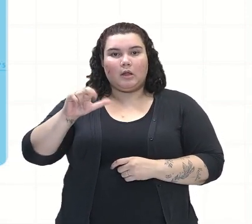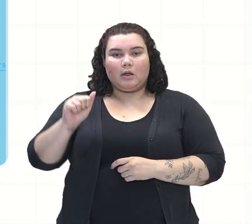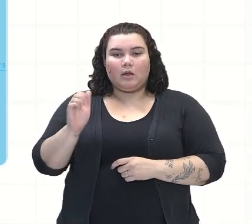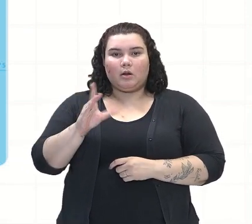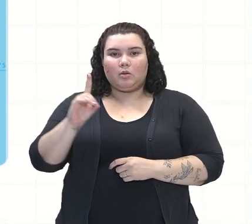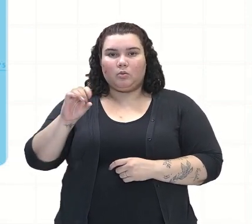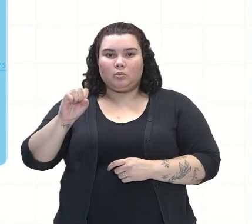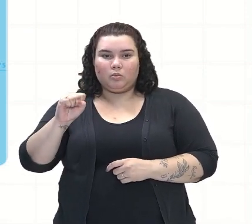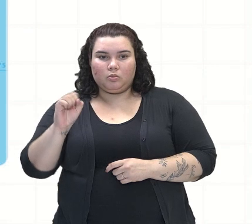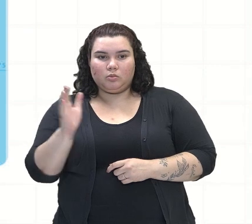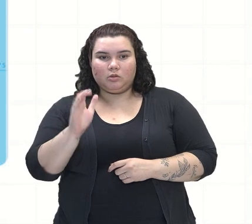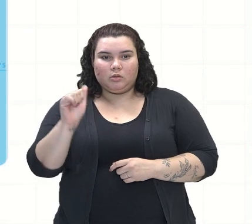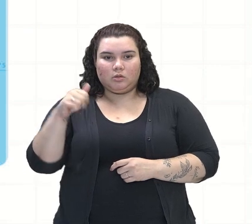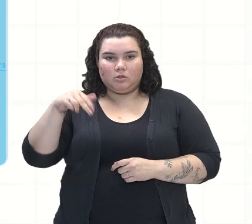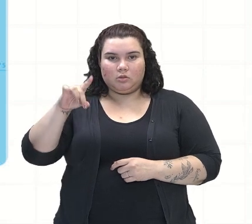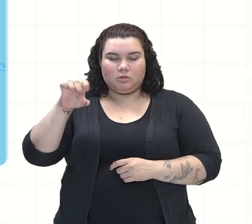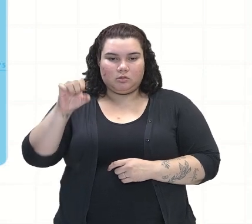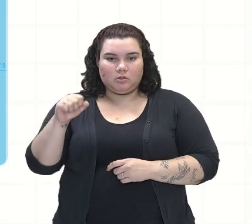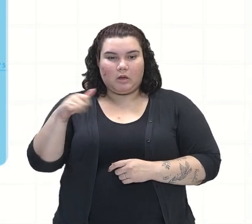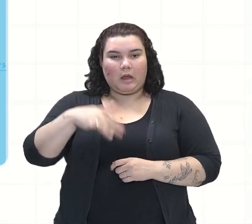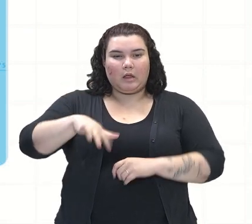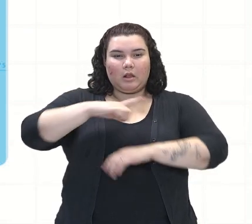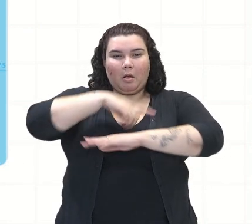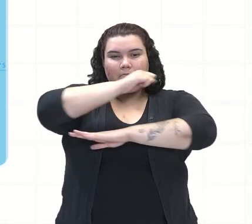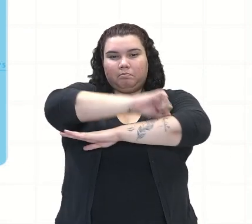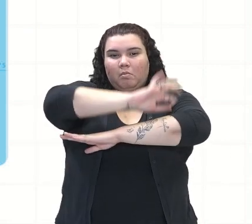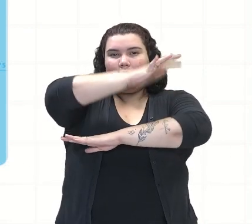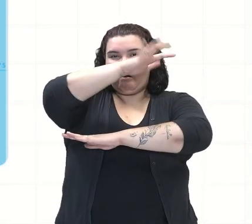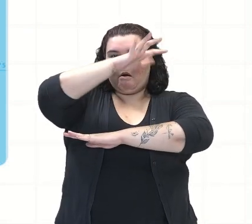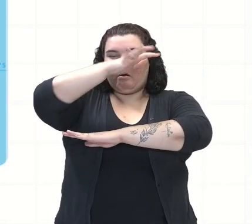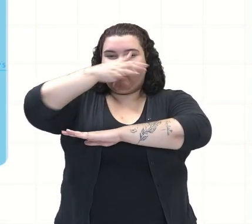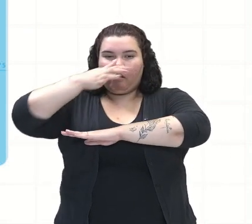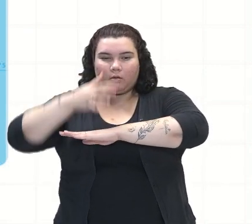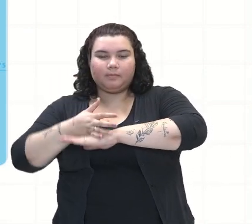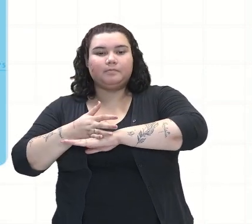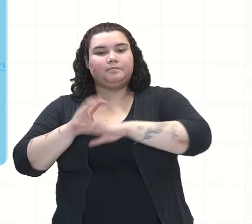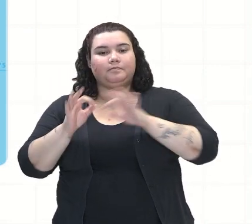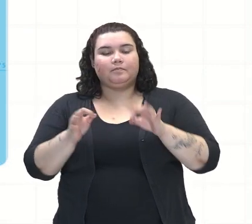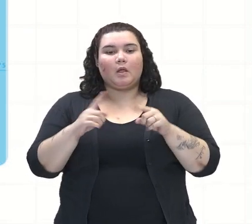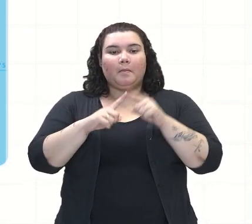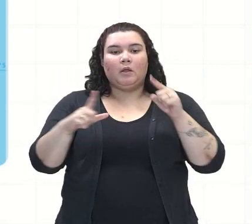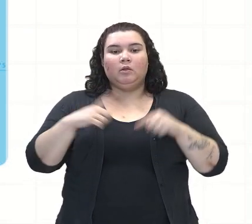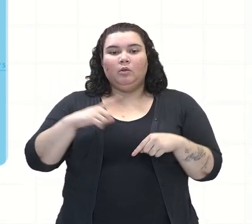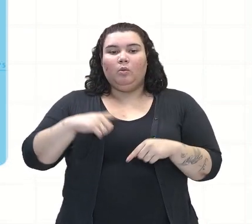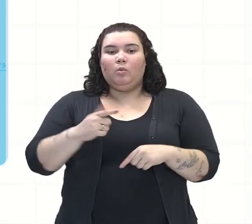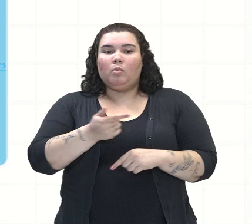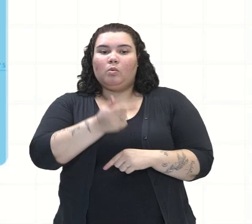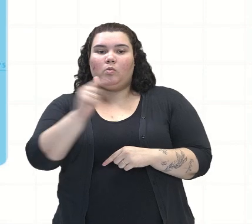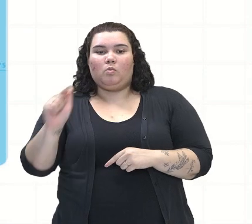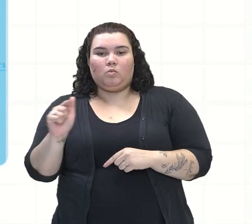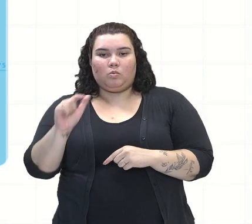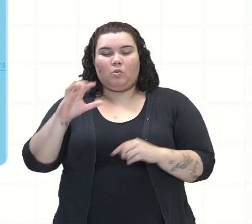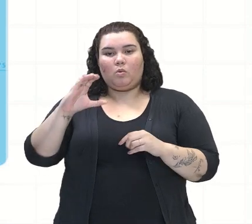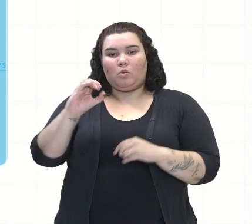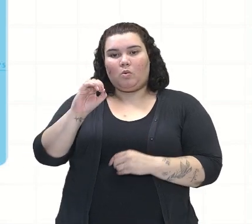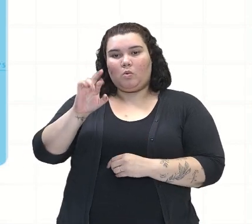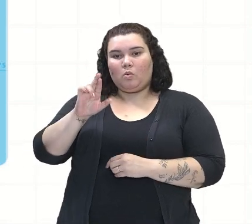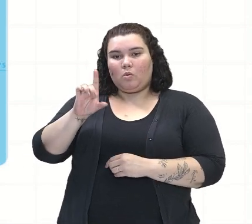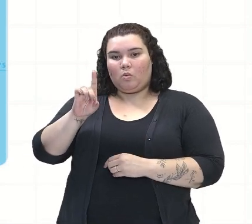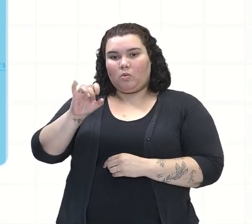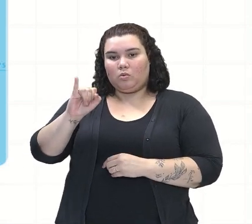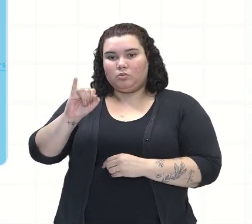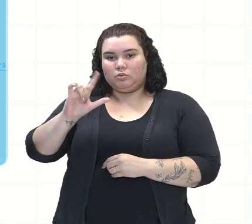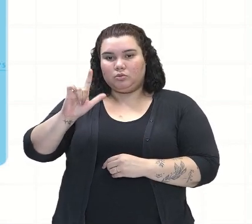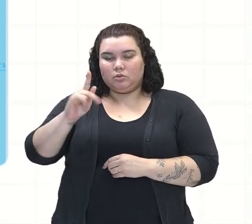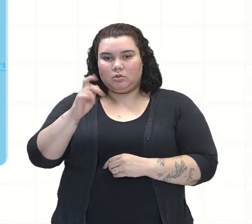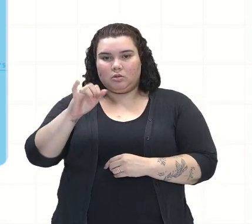vivendo. E além disso, o Chile ainda tem uma outra cordilheira menor aqui, que é a chamada Cordilheira da Costa. Olha só, a Cordilheira dos Andes é essa aqui, que